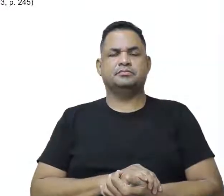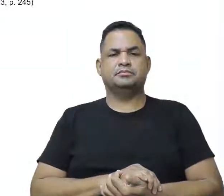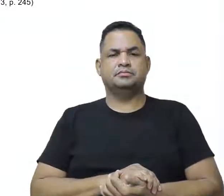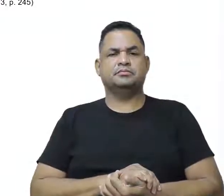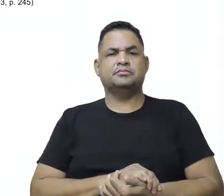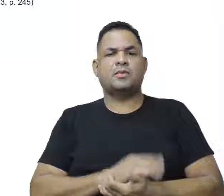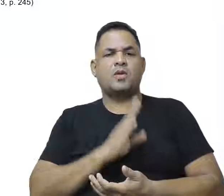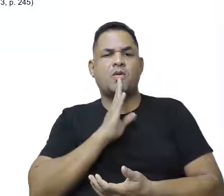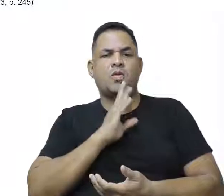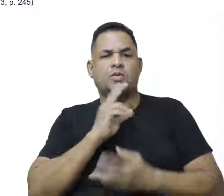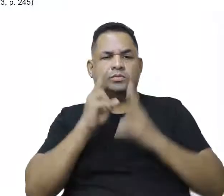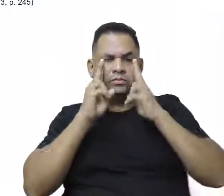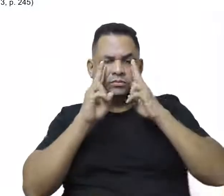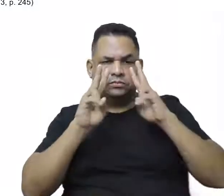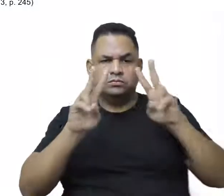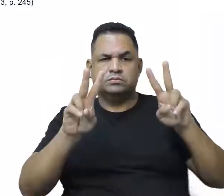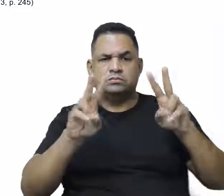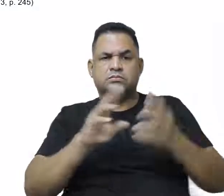de alguns